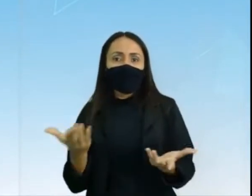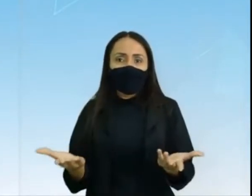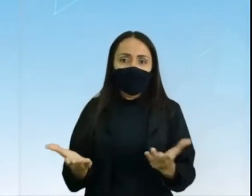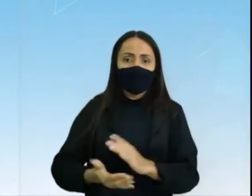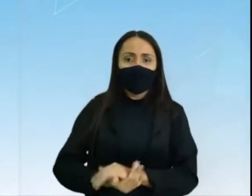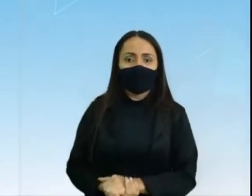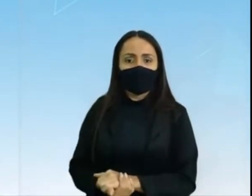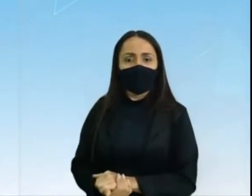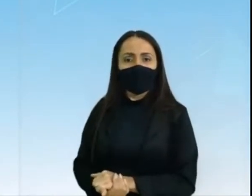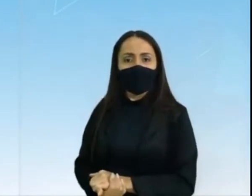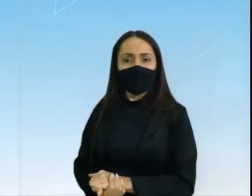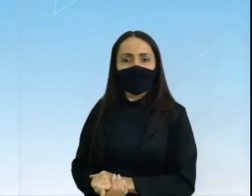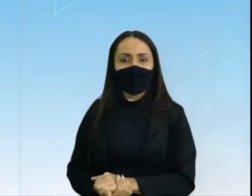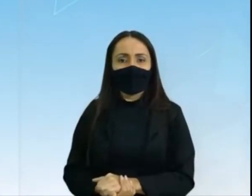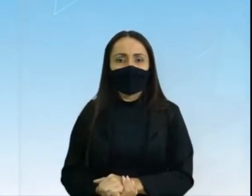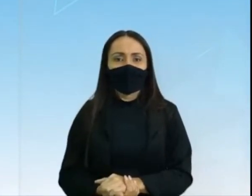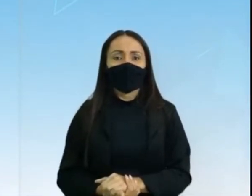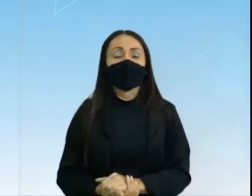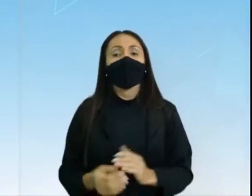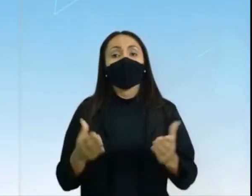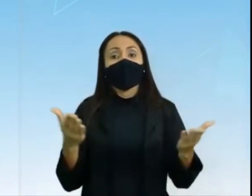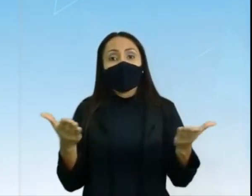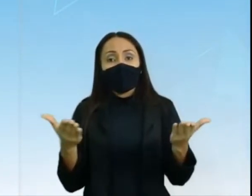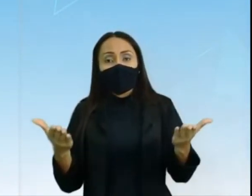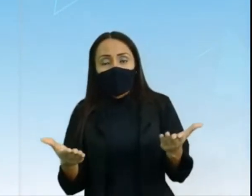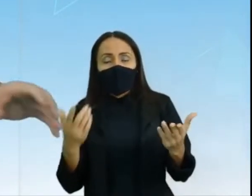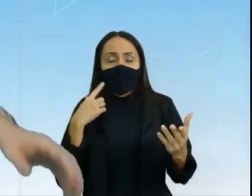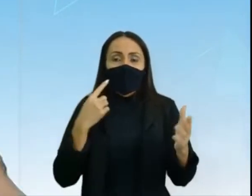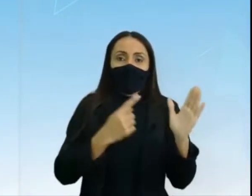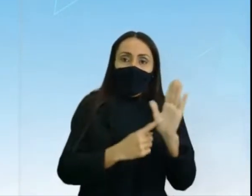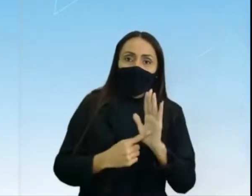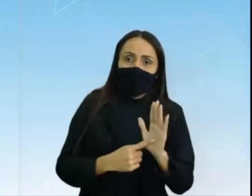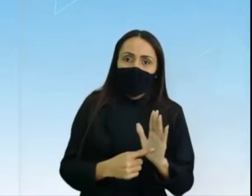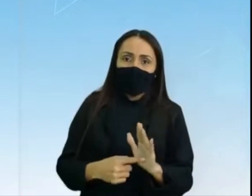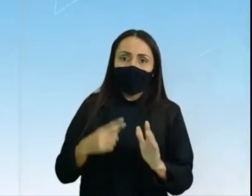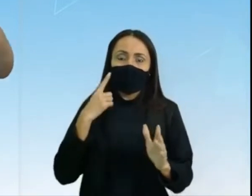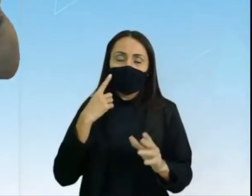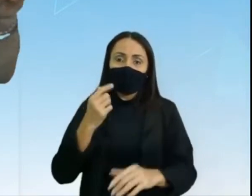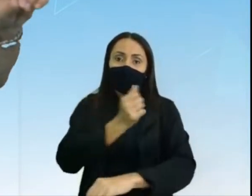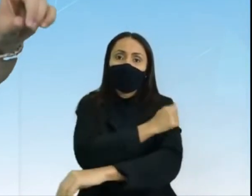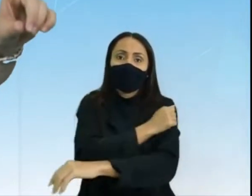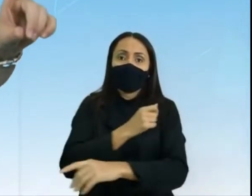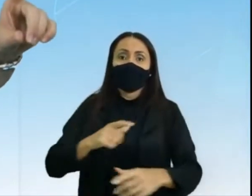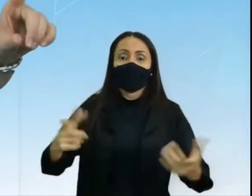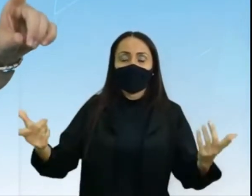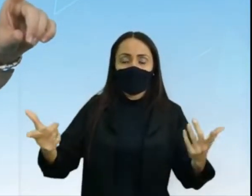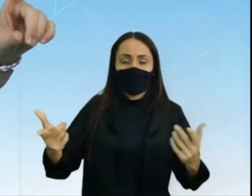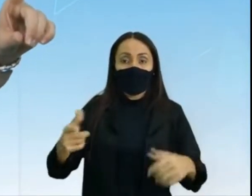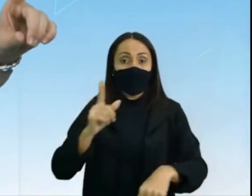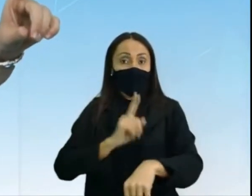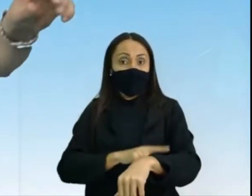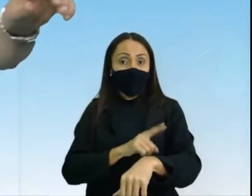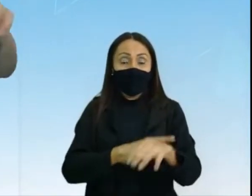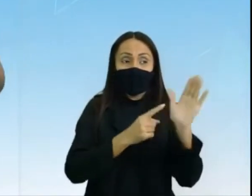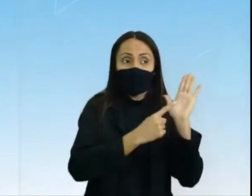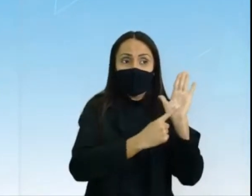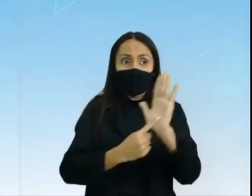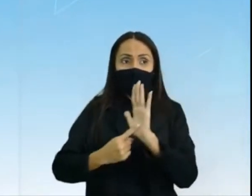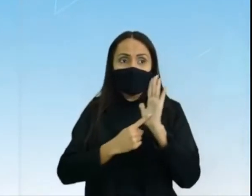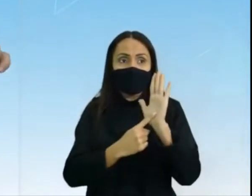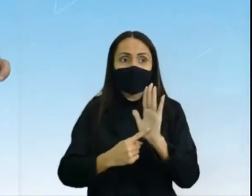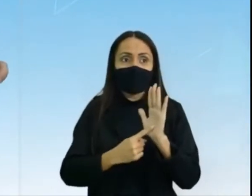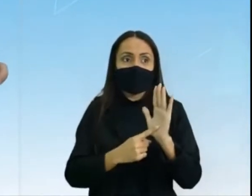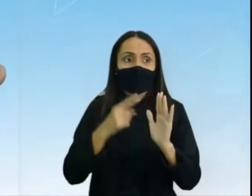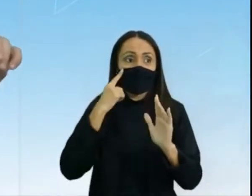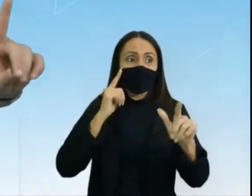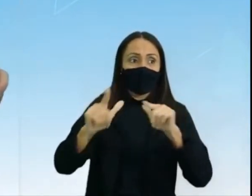E agora trago para vocês algo que muitos estudantes tremem, a hora da apresentação. Apresentar